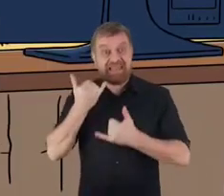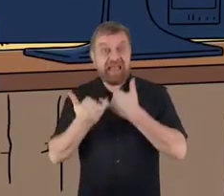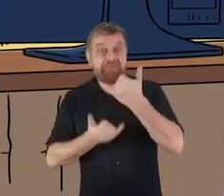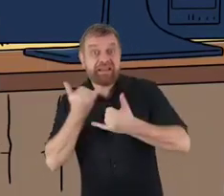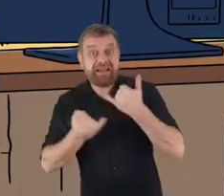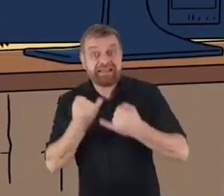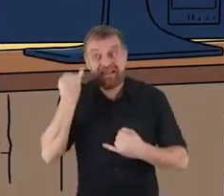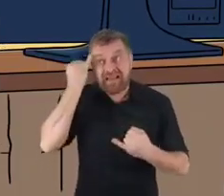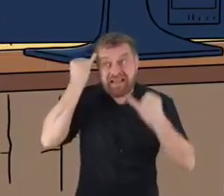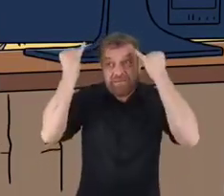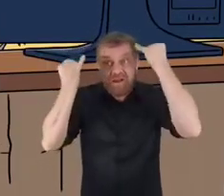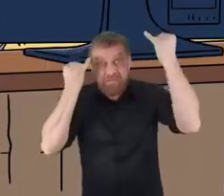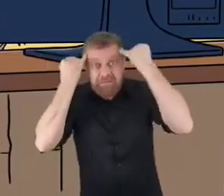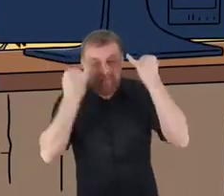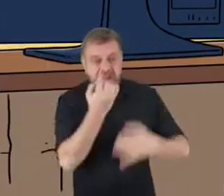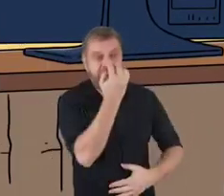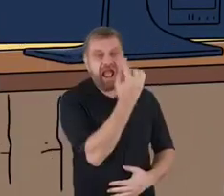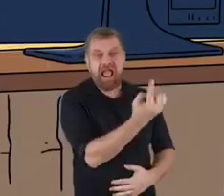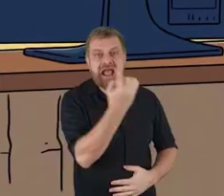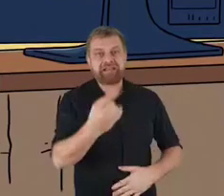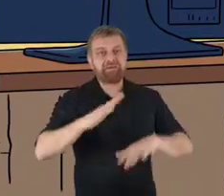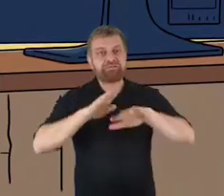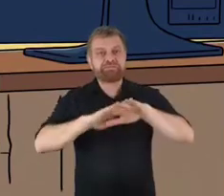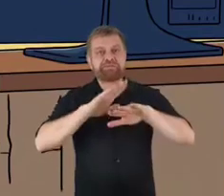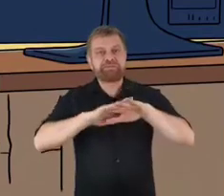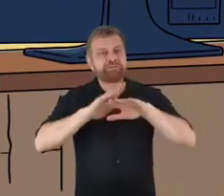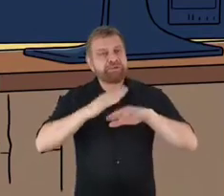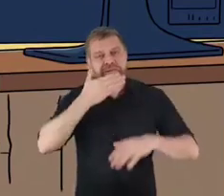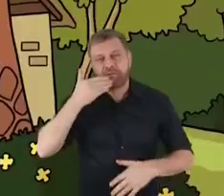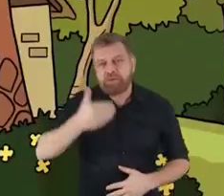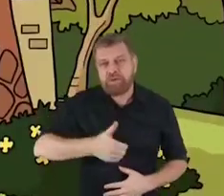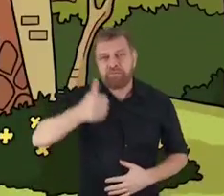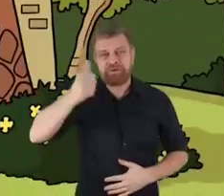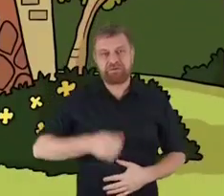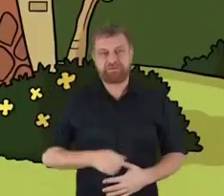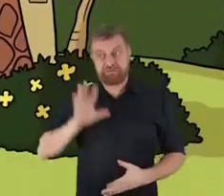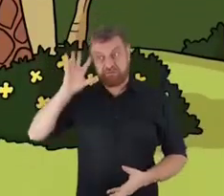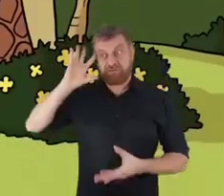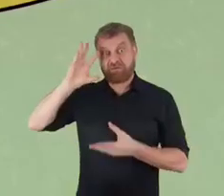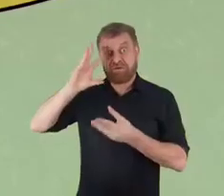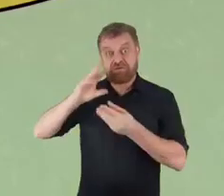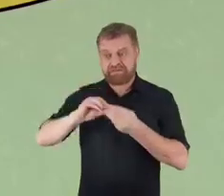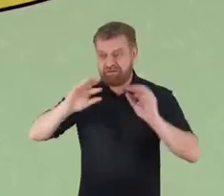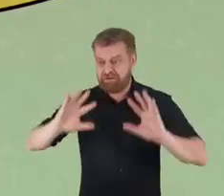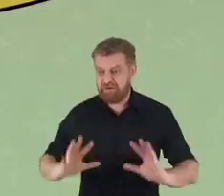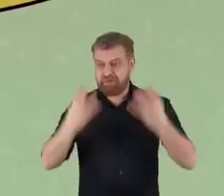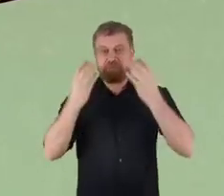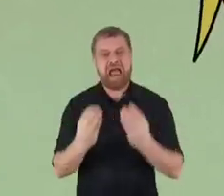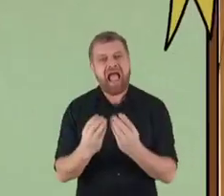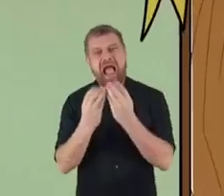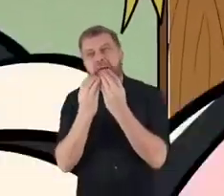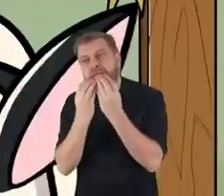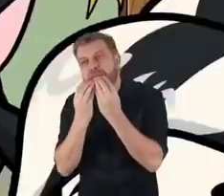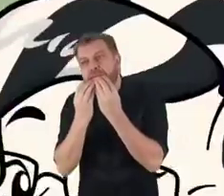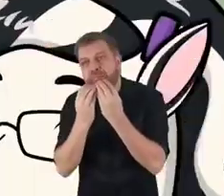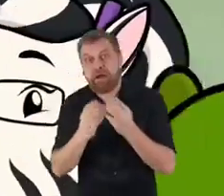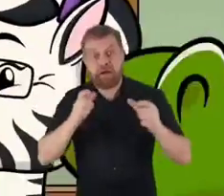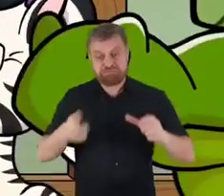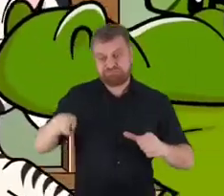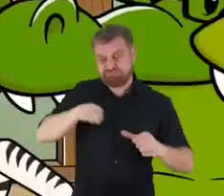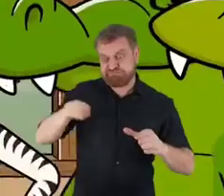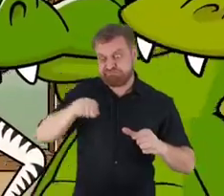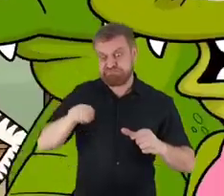Momento da Criatividade, onde cada um produz aquilo que é melhor. E ao final, comemorem com um lanche ou jantar especial.